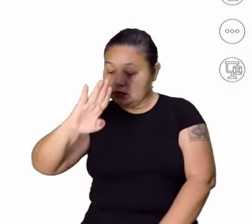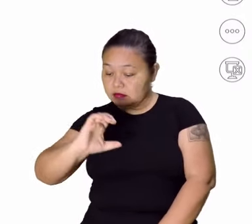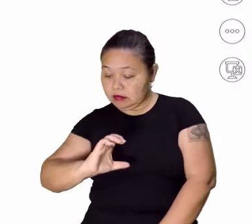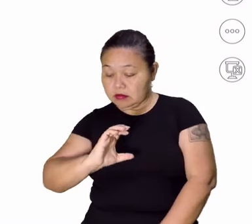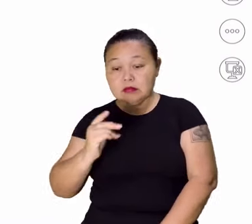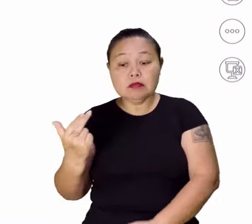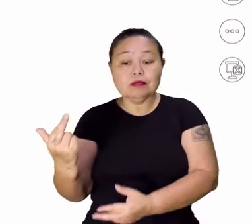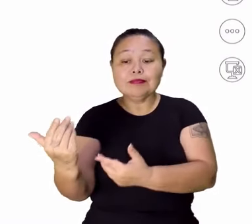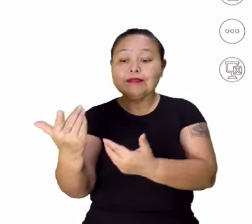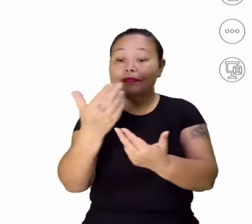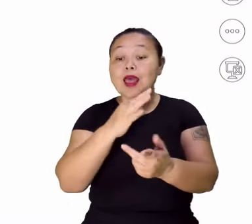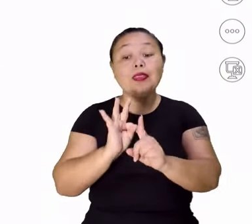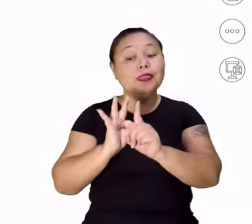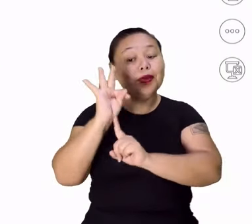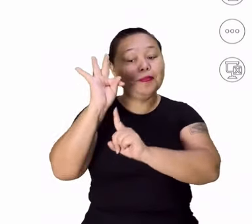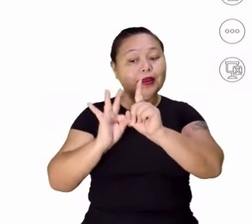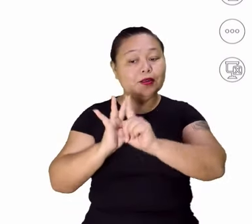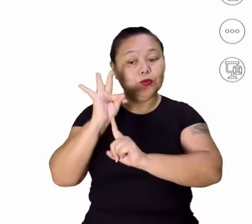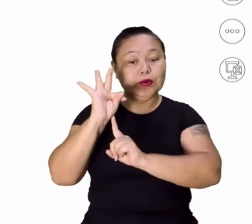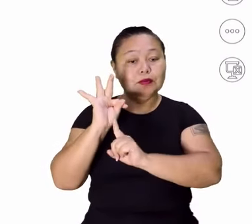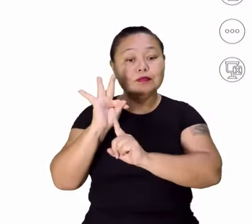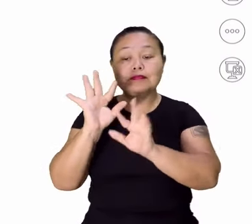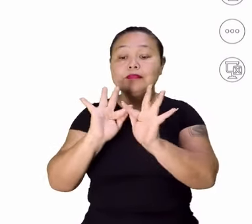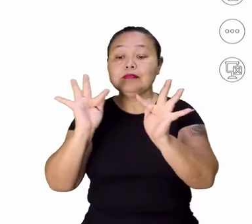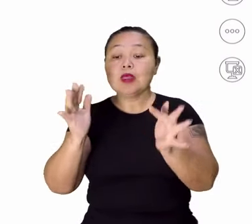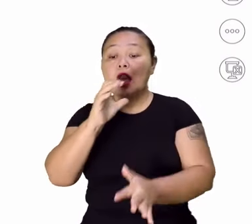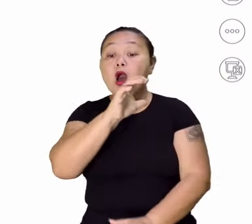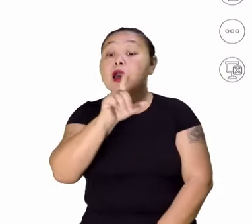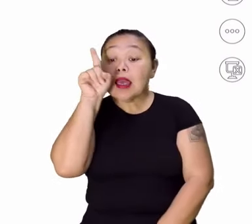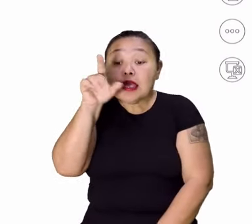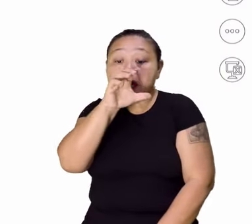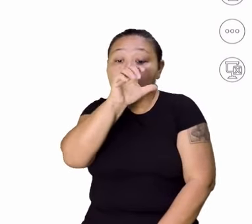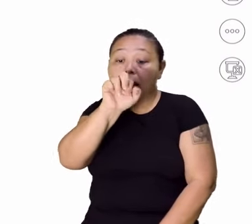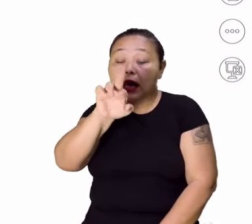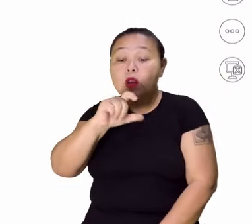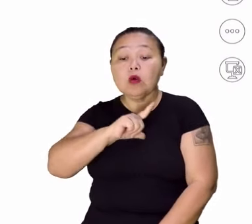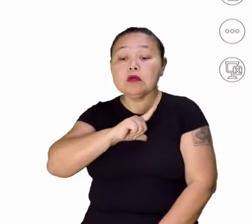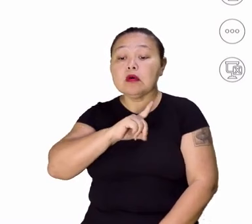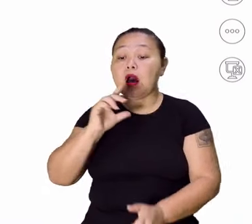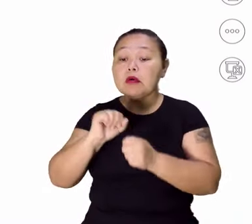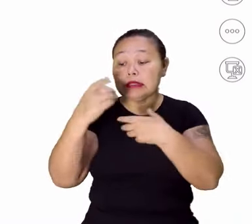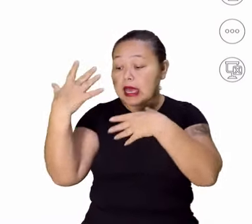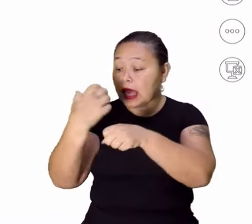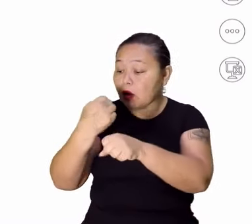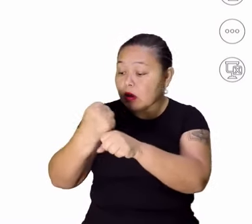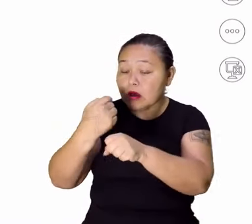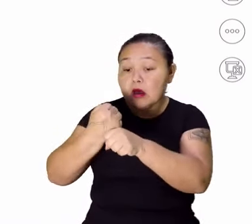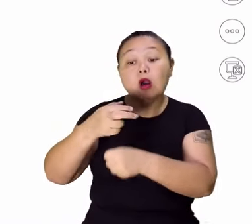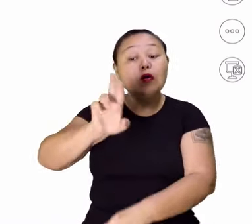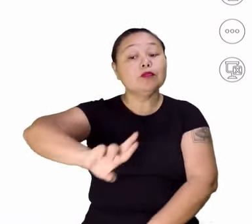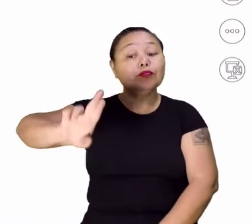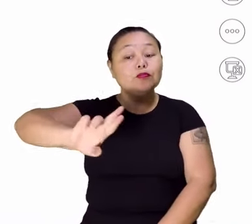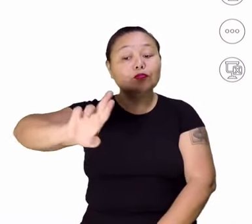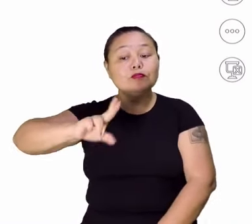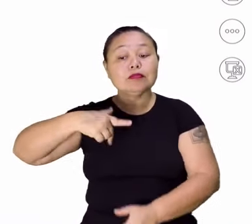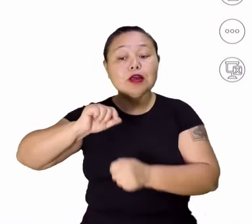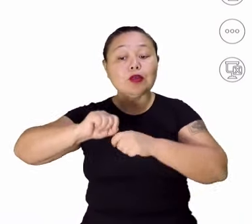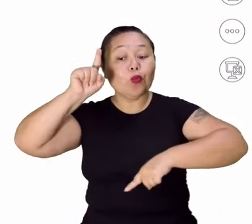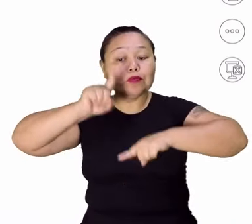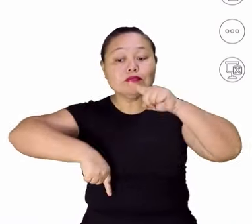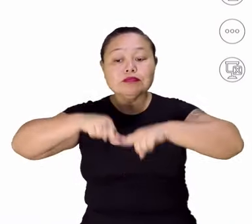C têm a mesma temperatura. E lembrando, pessoal, que esse calor, ele pode ser medido, né, pode ser calculado, e a gente pode utilizar o calorímetro, que é um